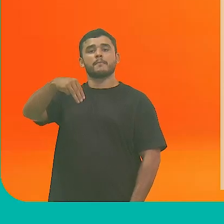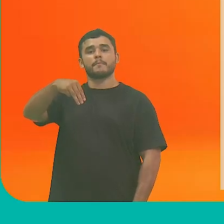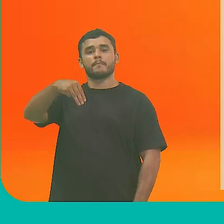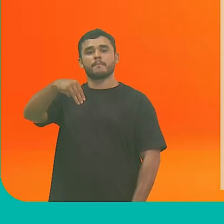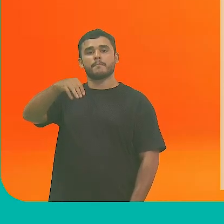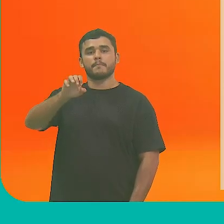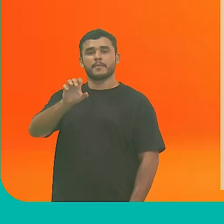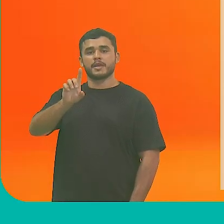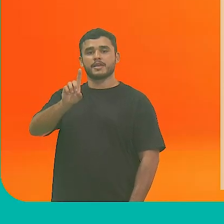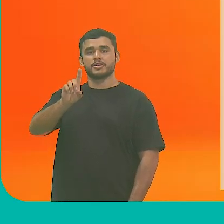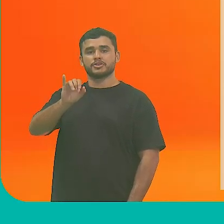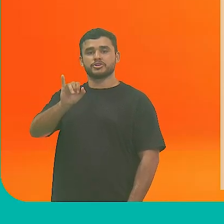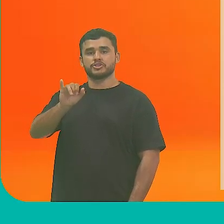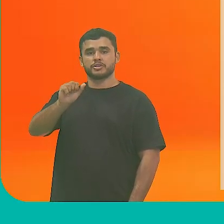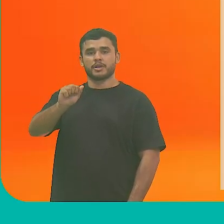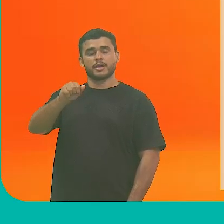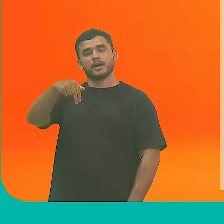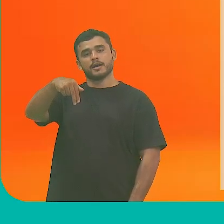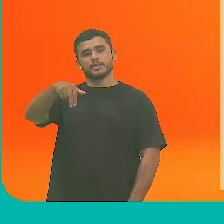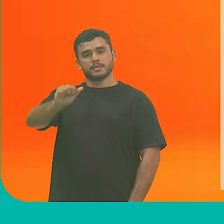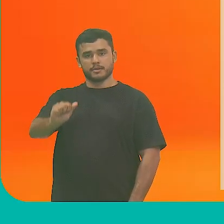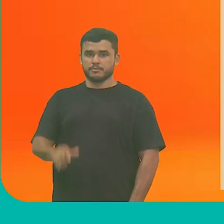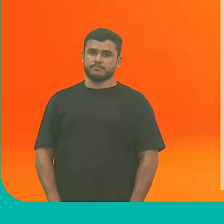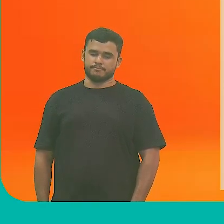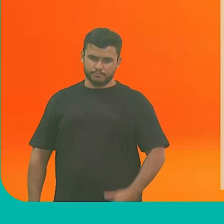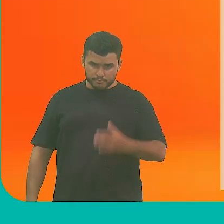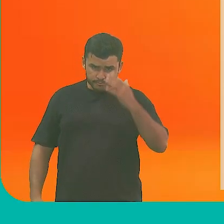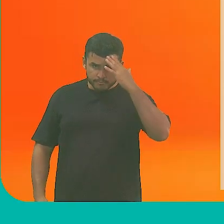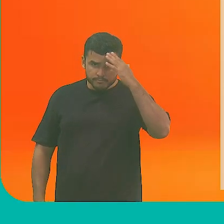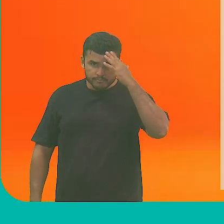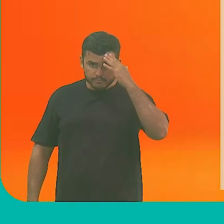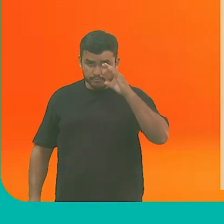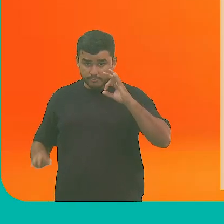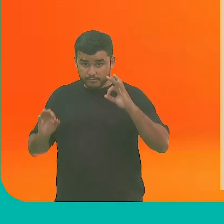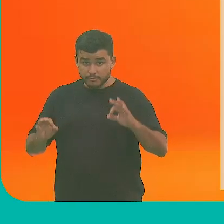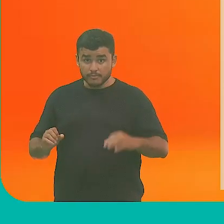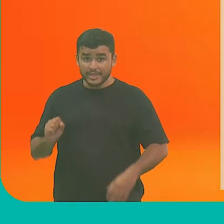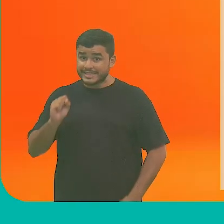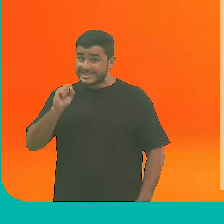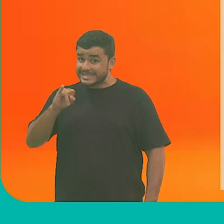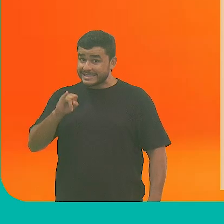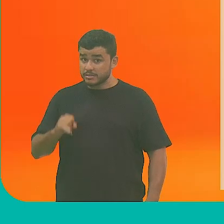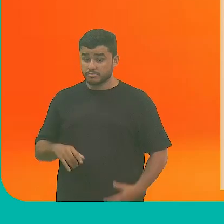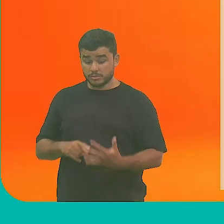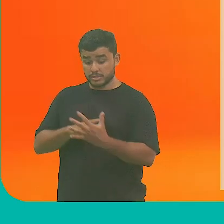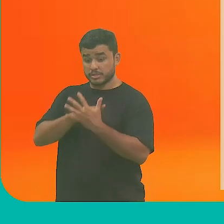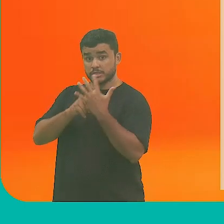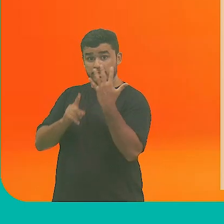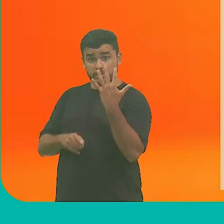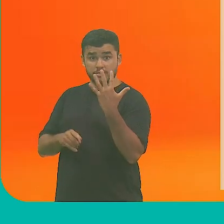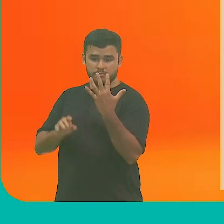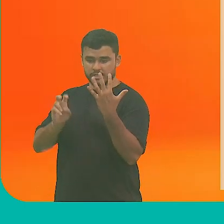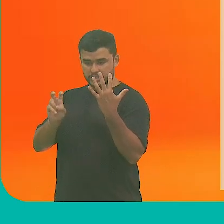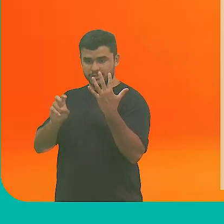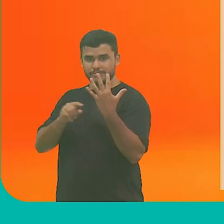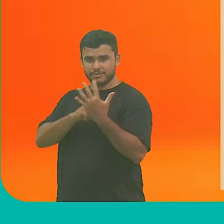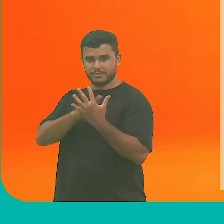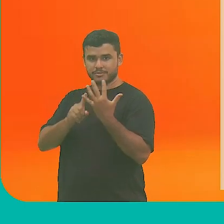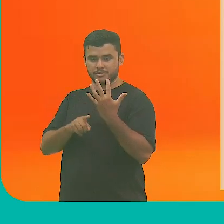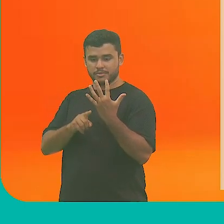que tu tem uma quantidade ímpar, o valor que representa a mediana é o